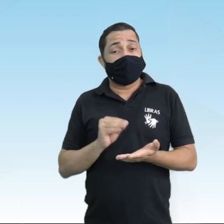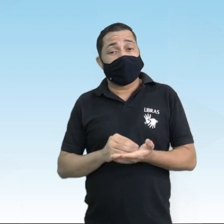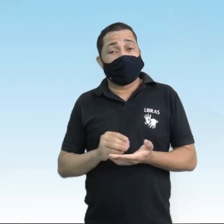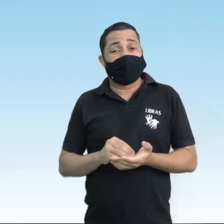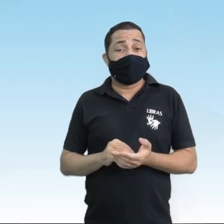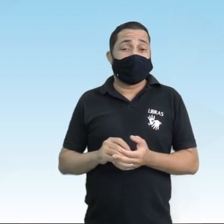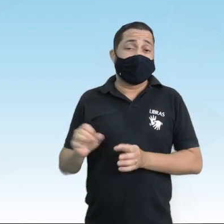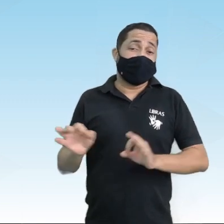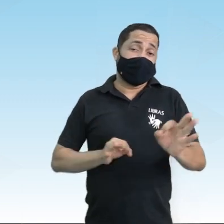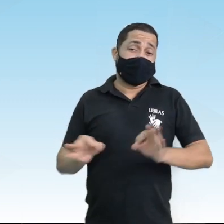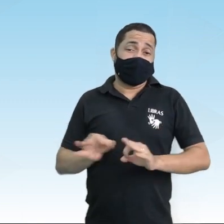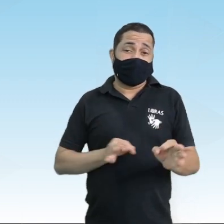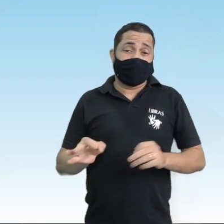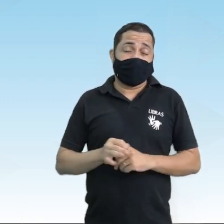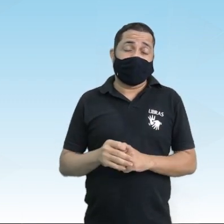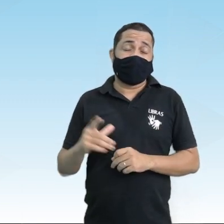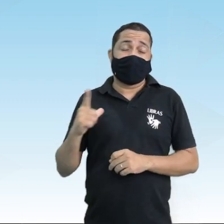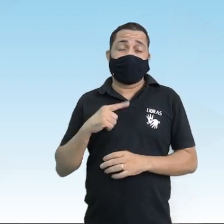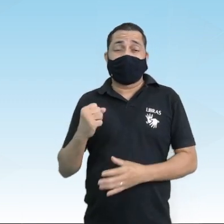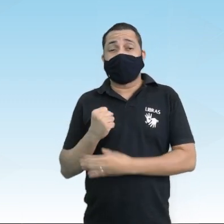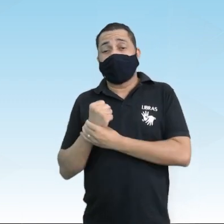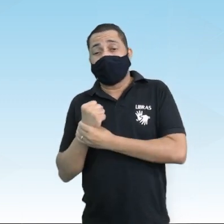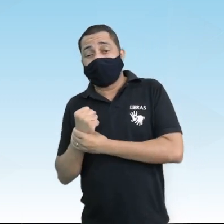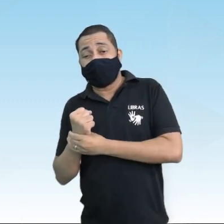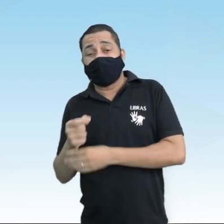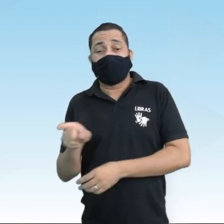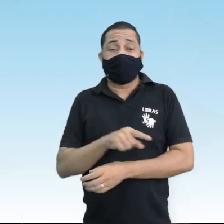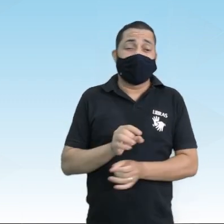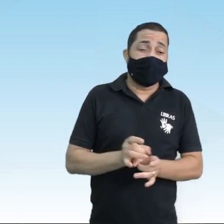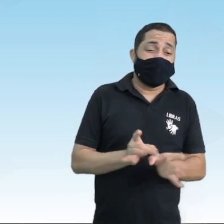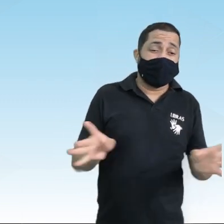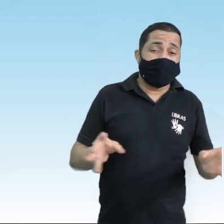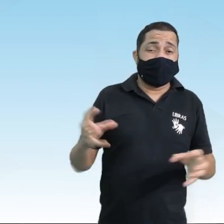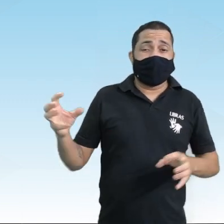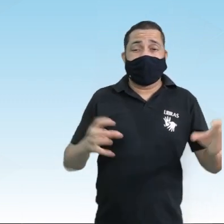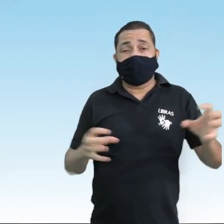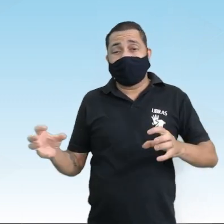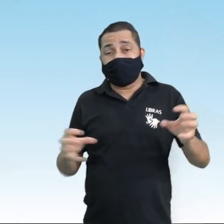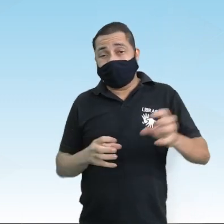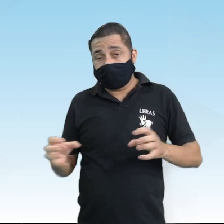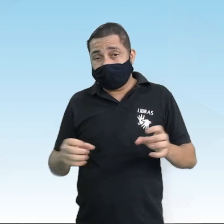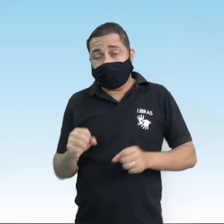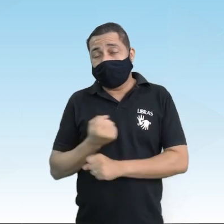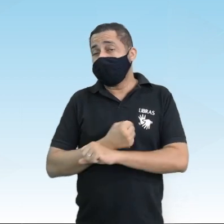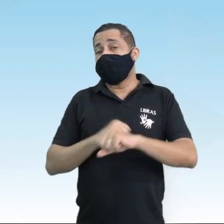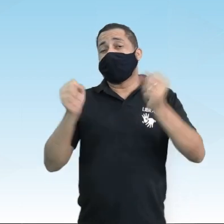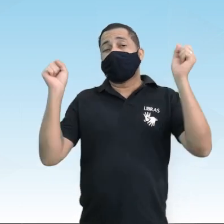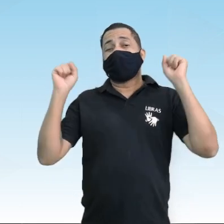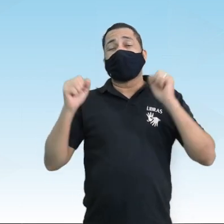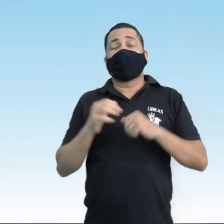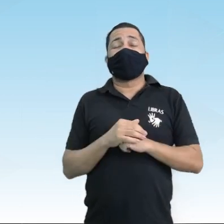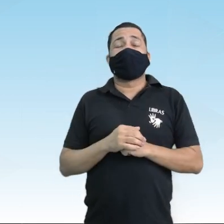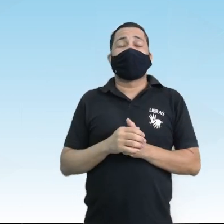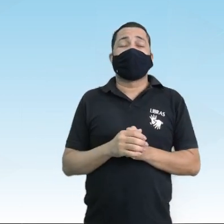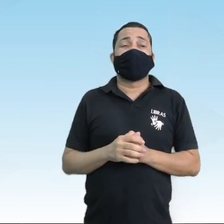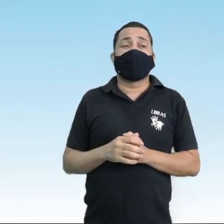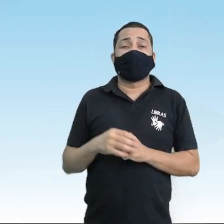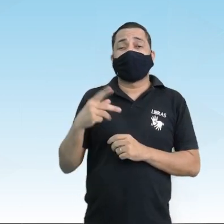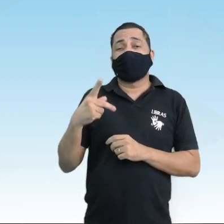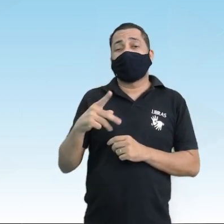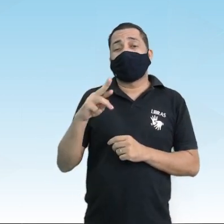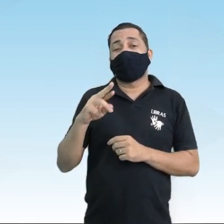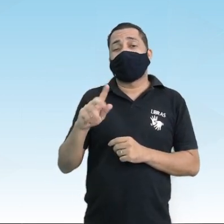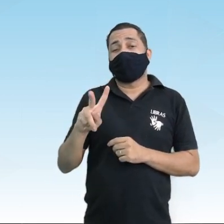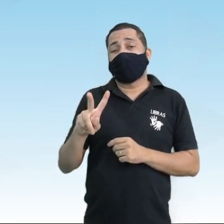gente tinha conservadores, liberais brigando o tempo todo, as revoltas nas